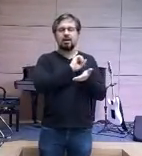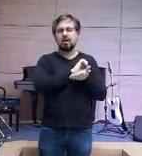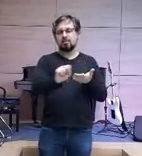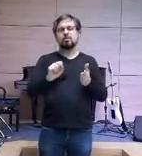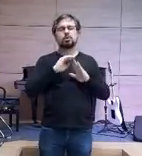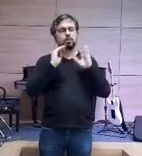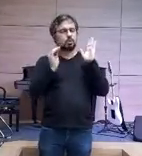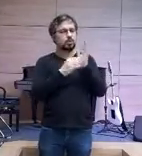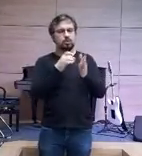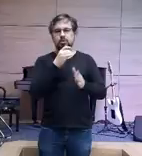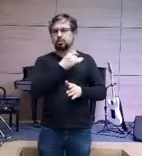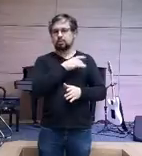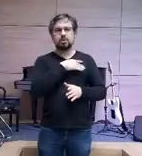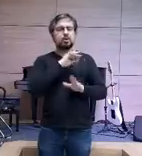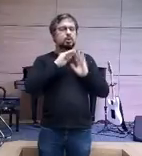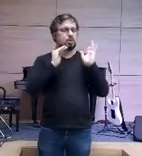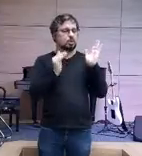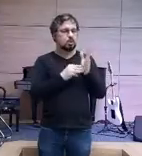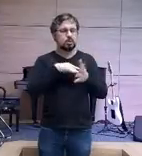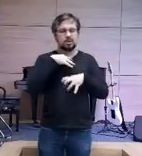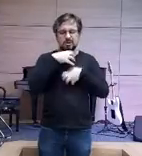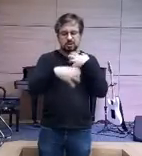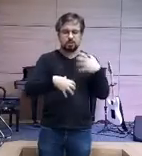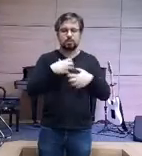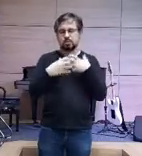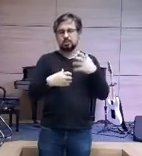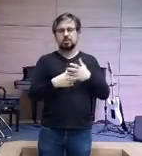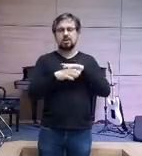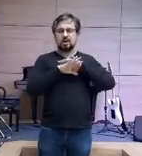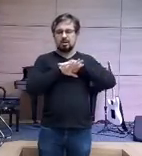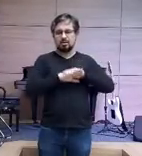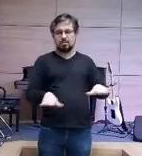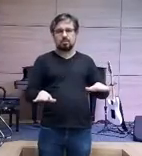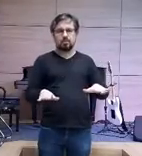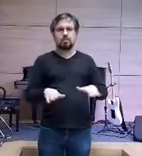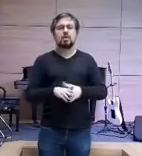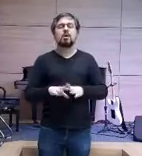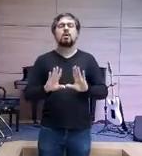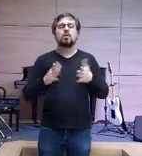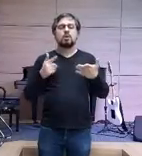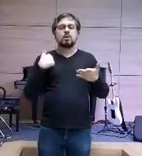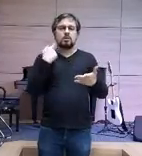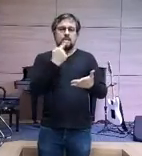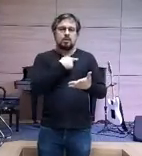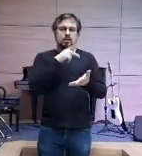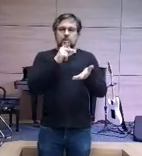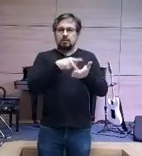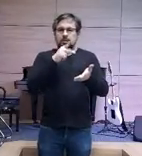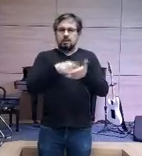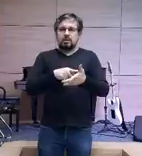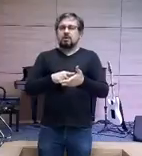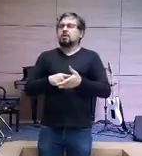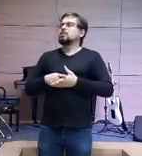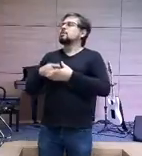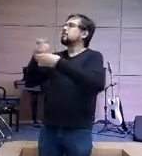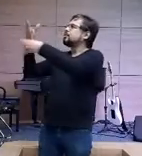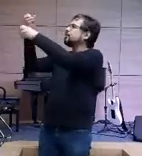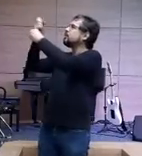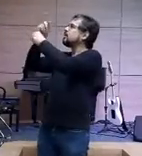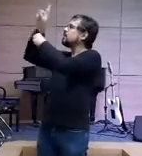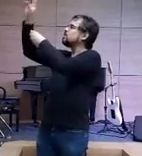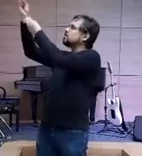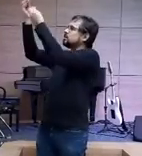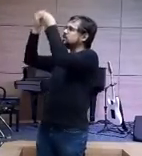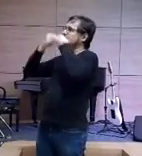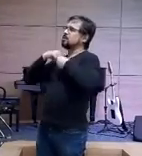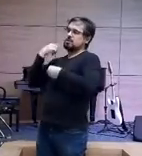ela é mudada quando Nós verdadeiramente começamos a depender e a colocar Deus